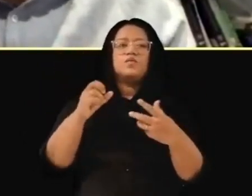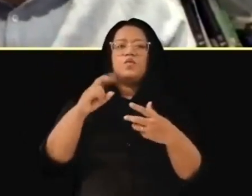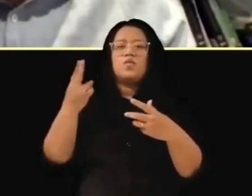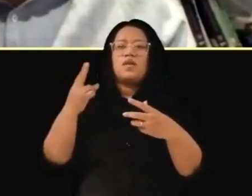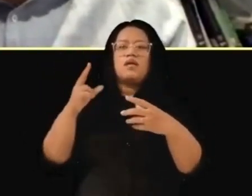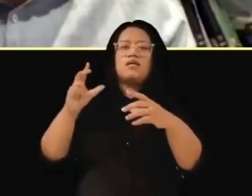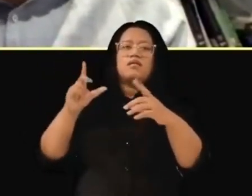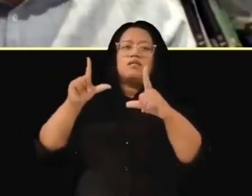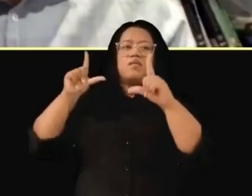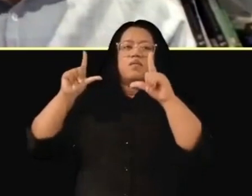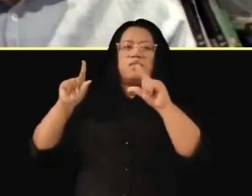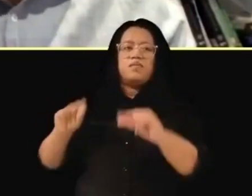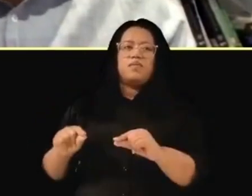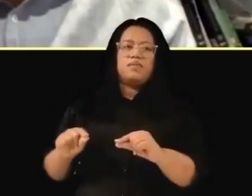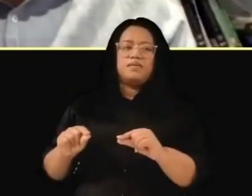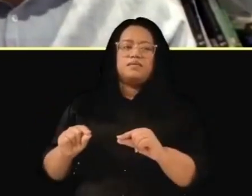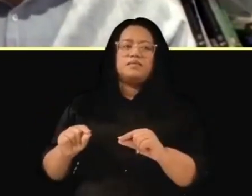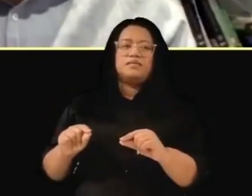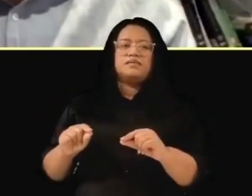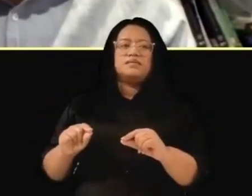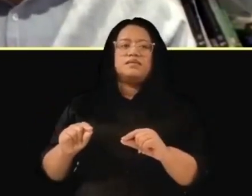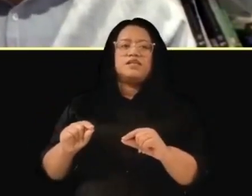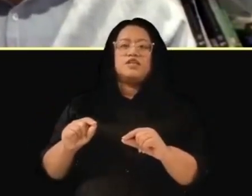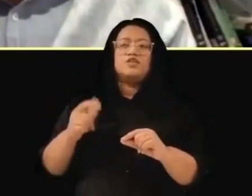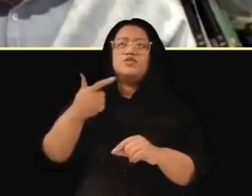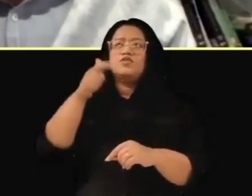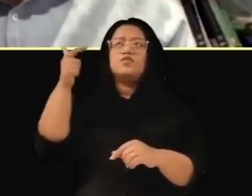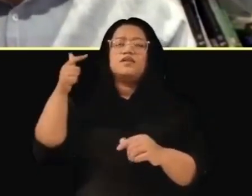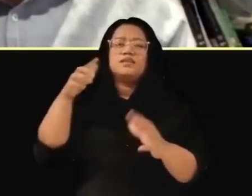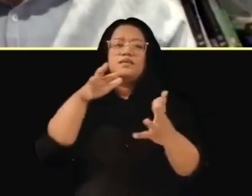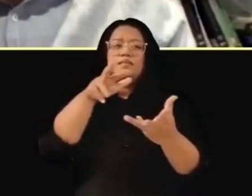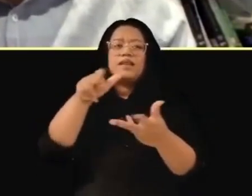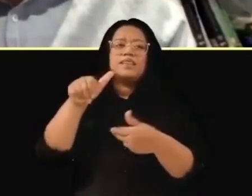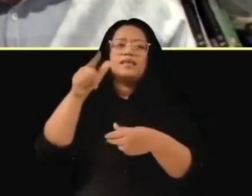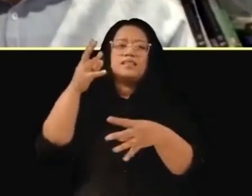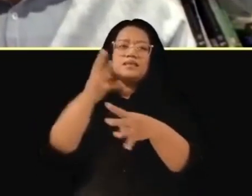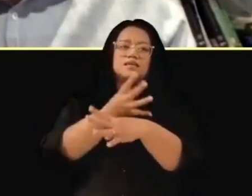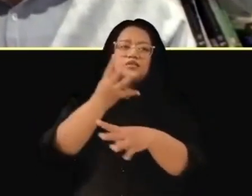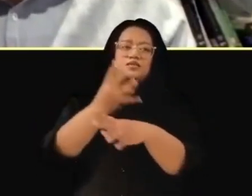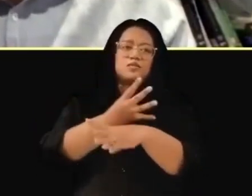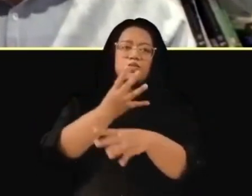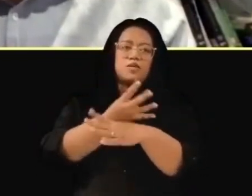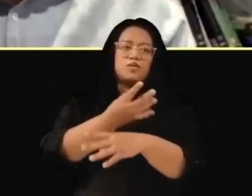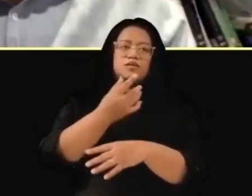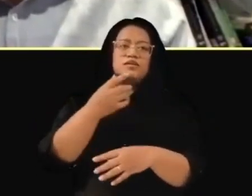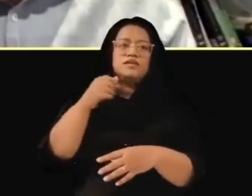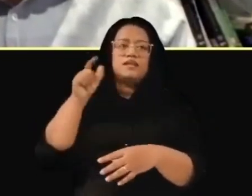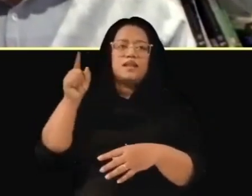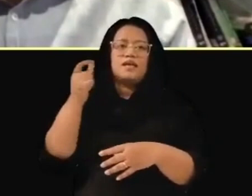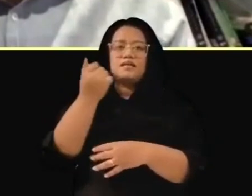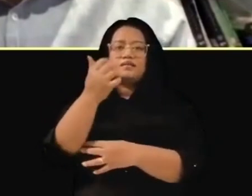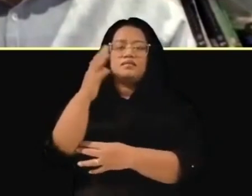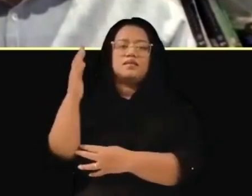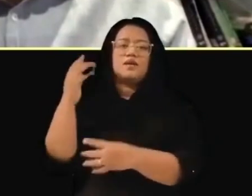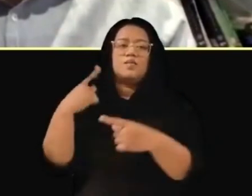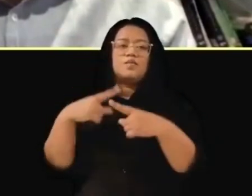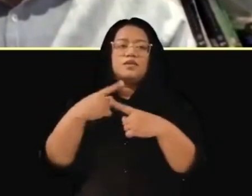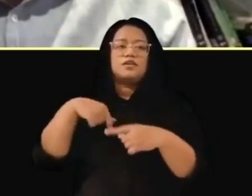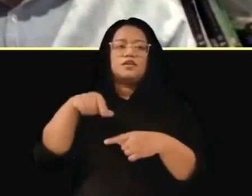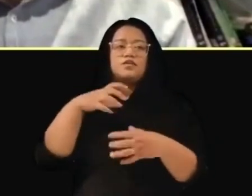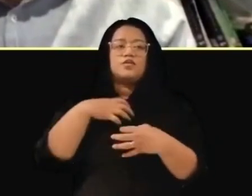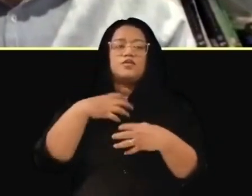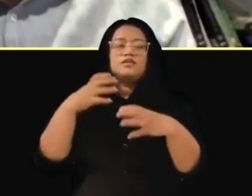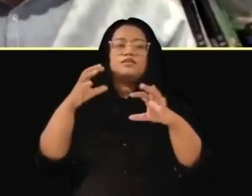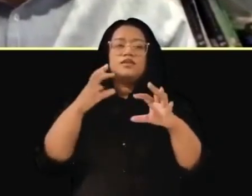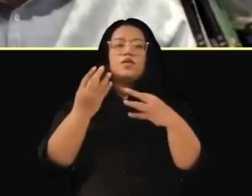recursos, não vai haver planeta que suporte essa maneira de olhar para a natureza. Porque hoje esgotaríamos o planeta